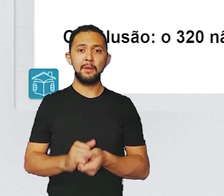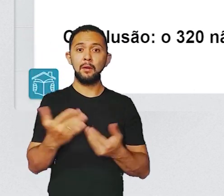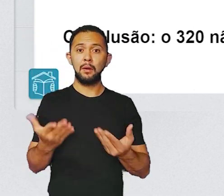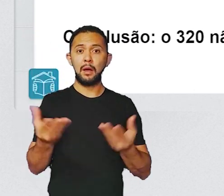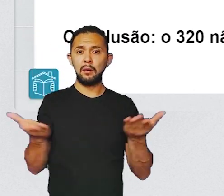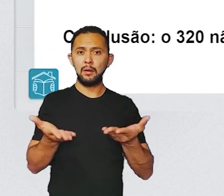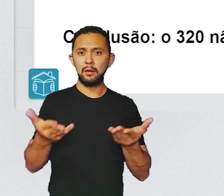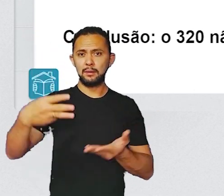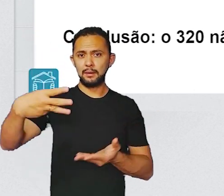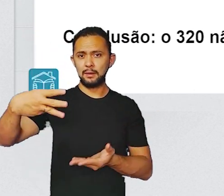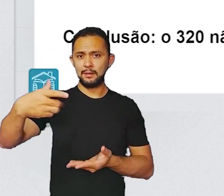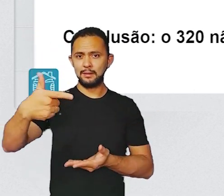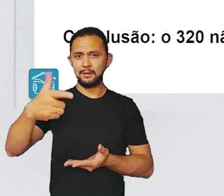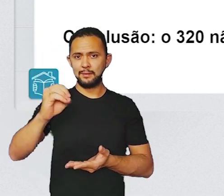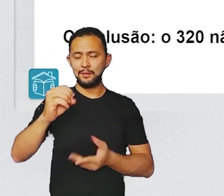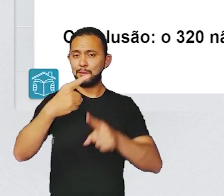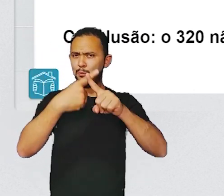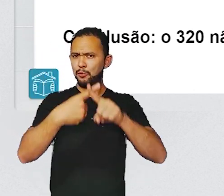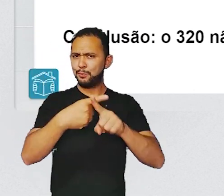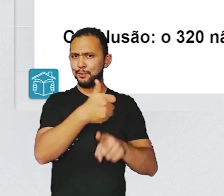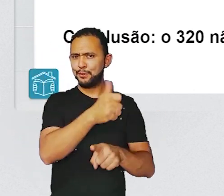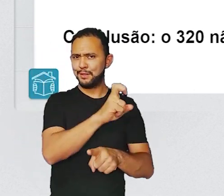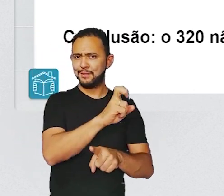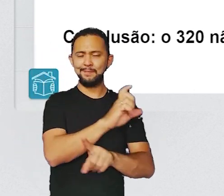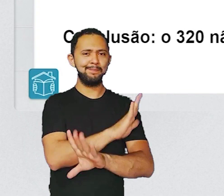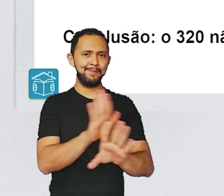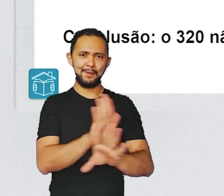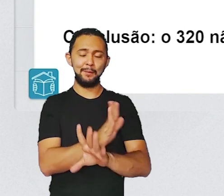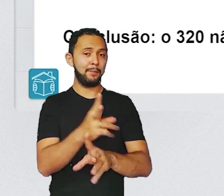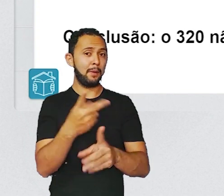que 320 não é múltiplo de 15, pois